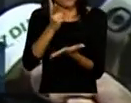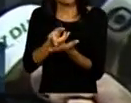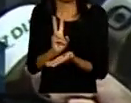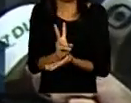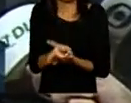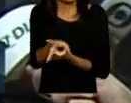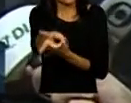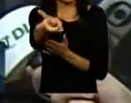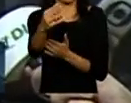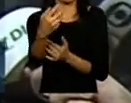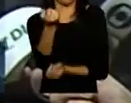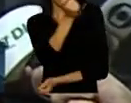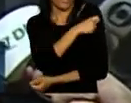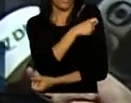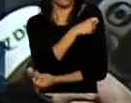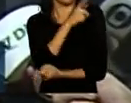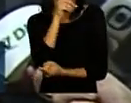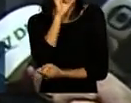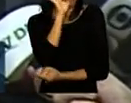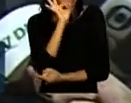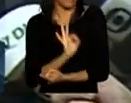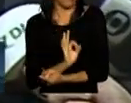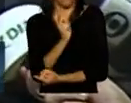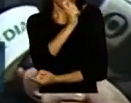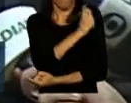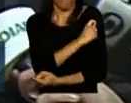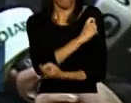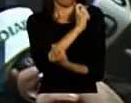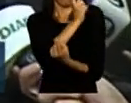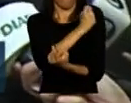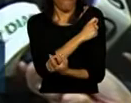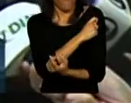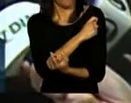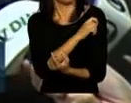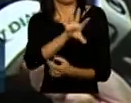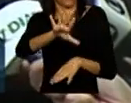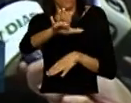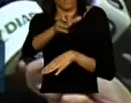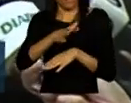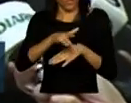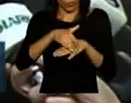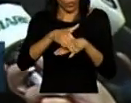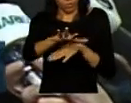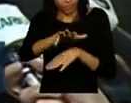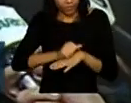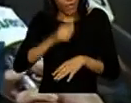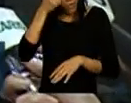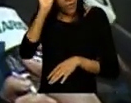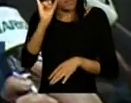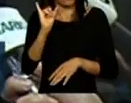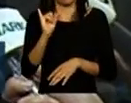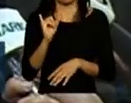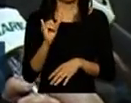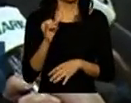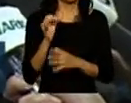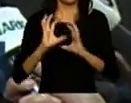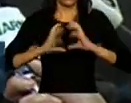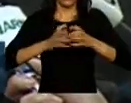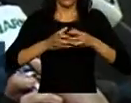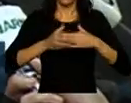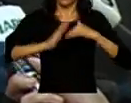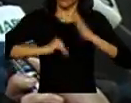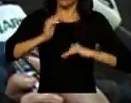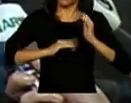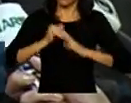programa de vacinação vacinar em dia tá com a vacina em dia relação Sarampo as suas crianças e as equipes de saúde e sempre estarem